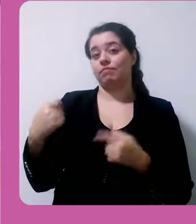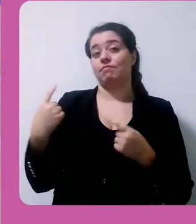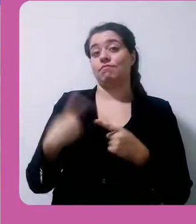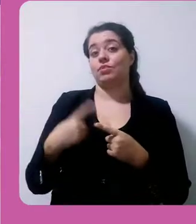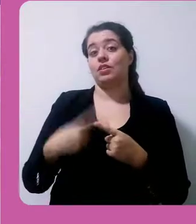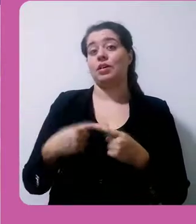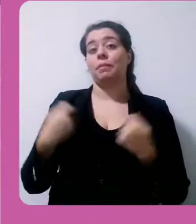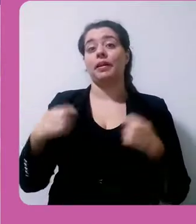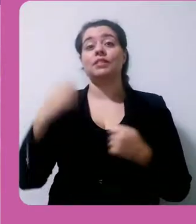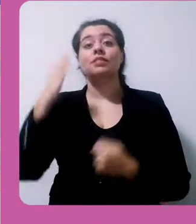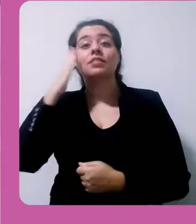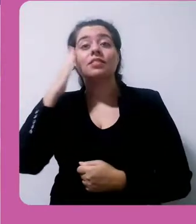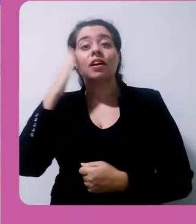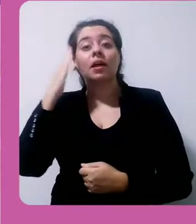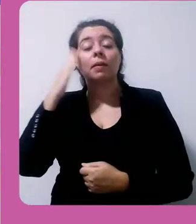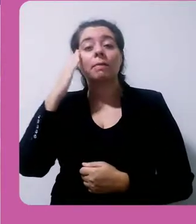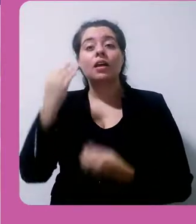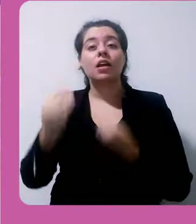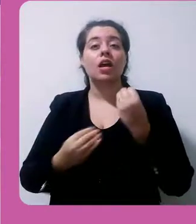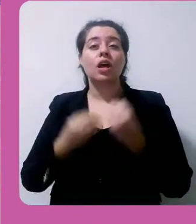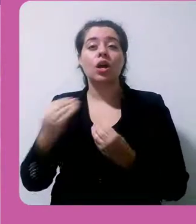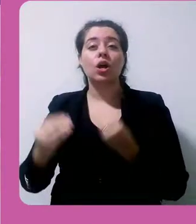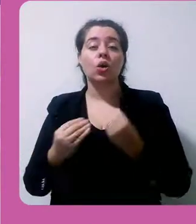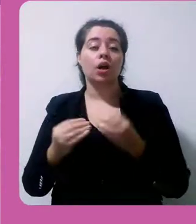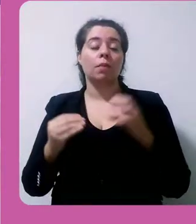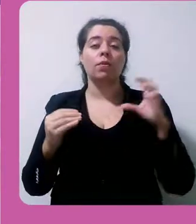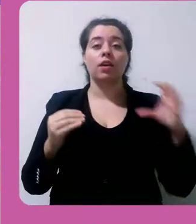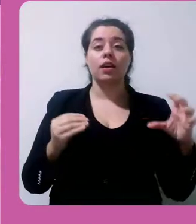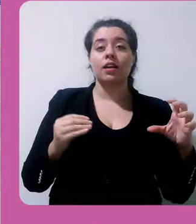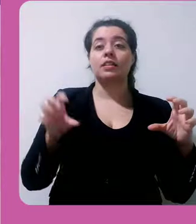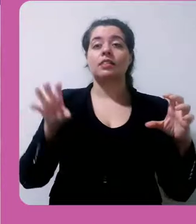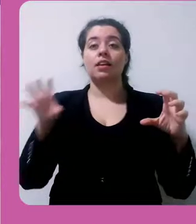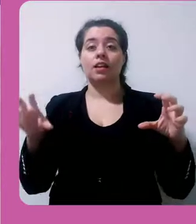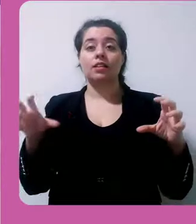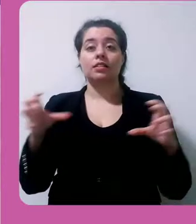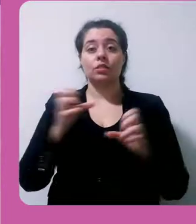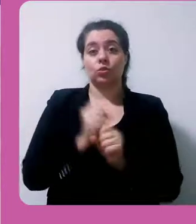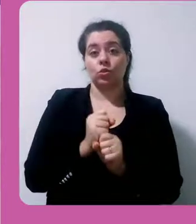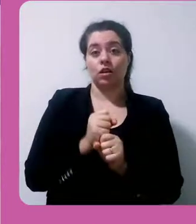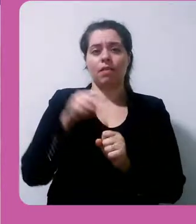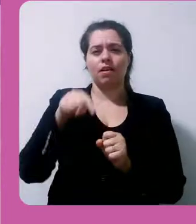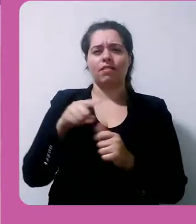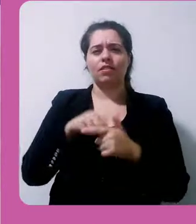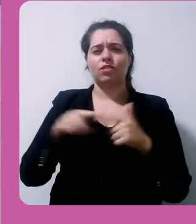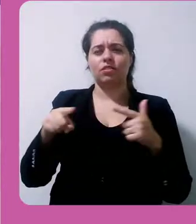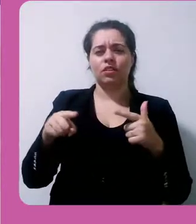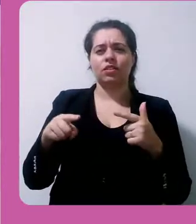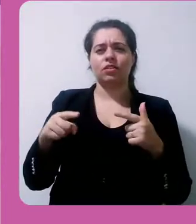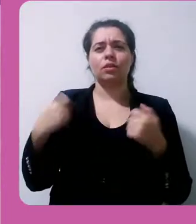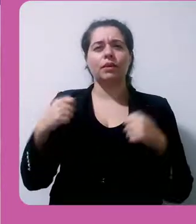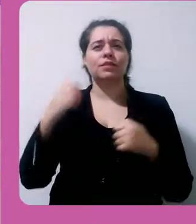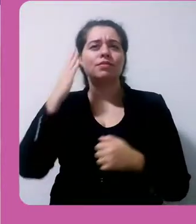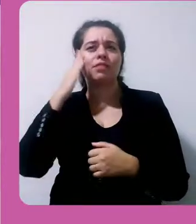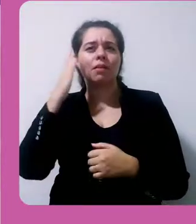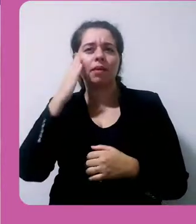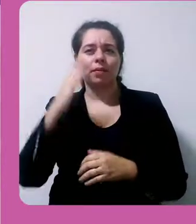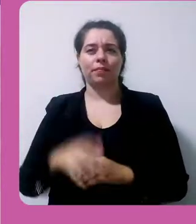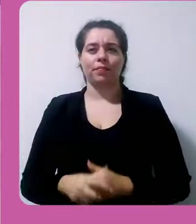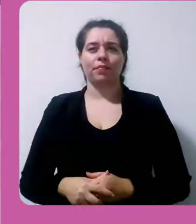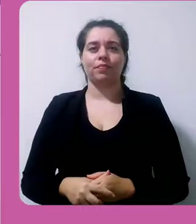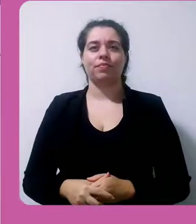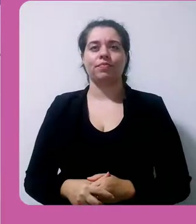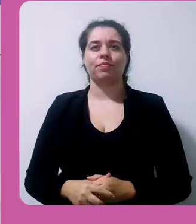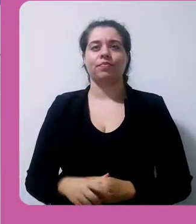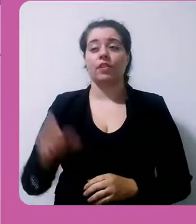é a agregação que está sendo usada no espaço do professor, né, na minha disciplina. Então,